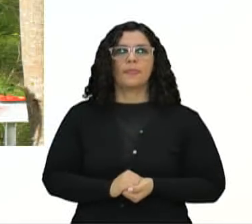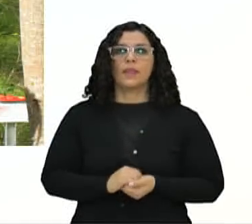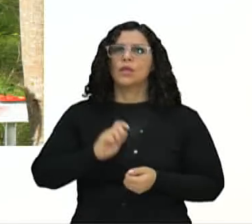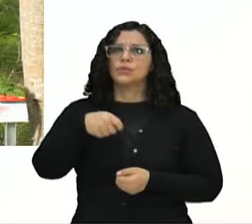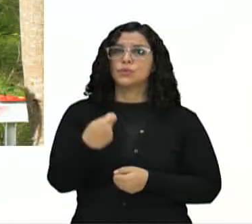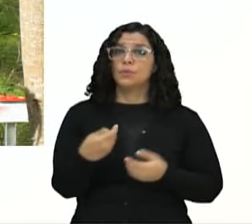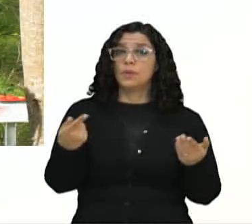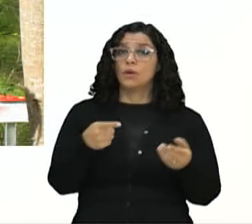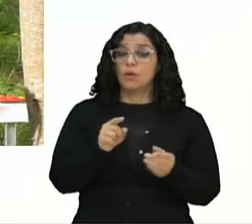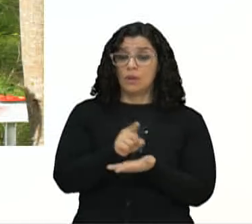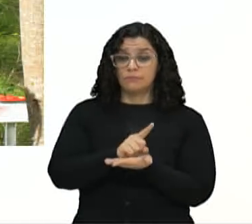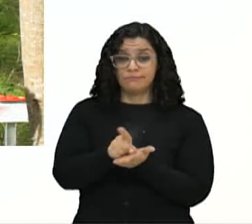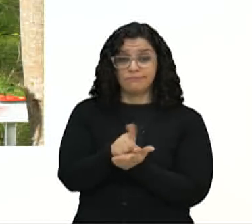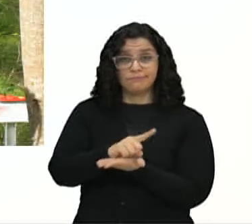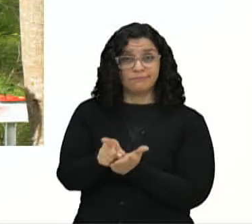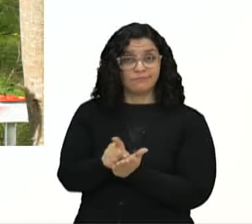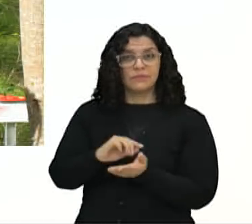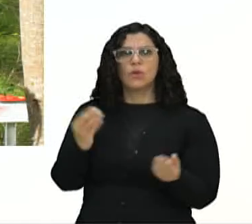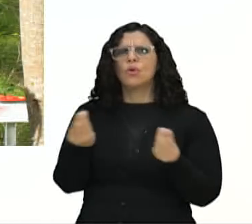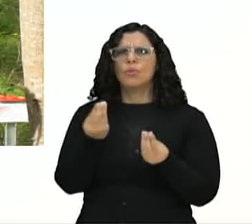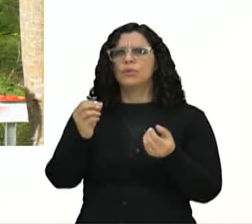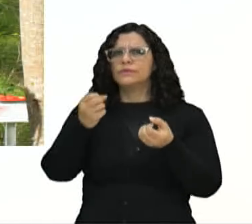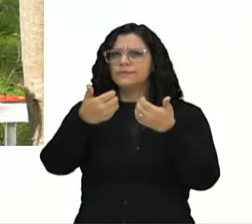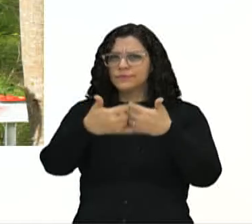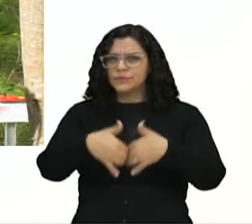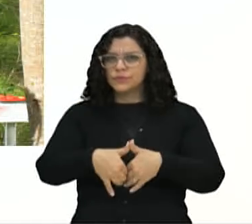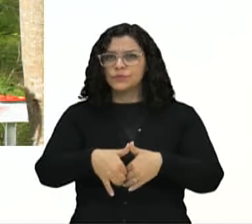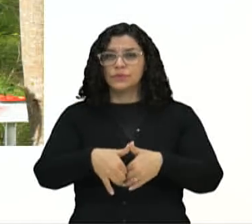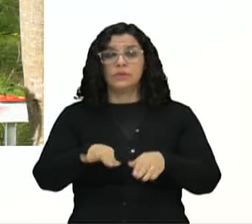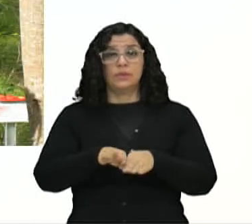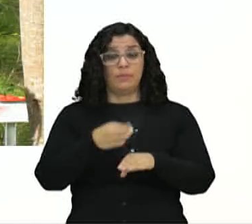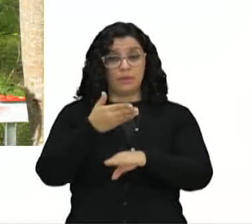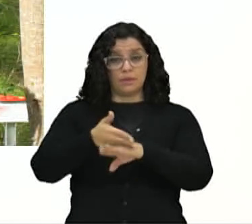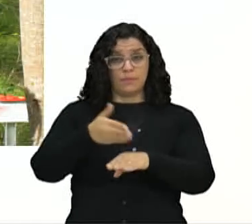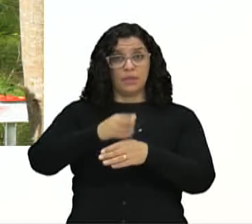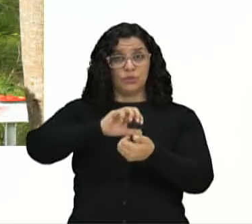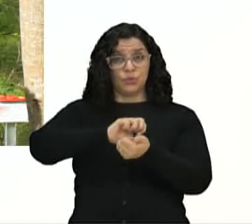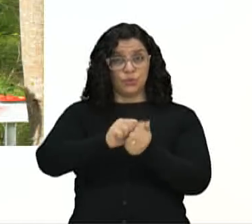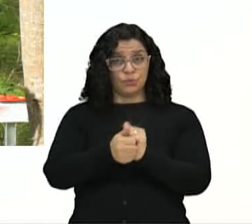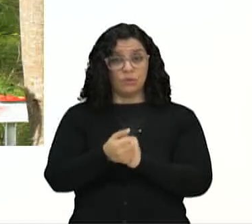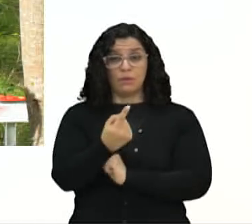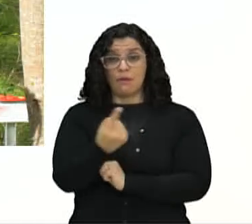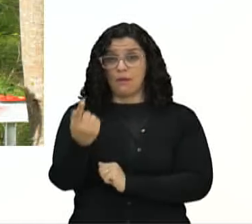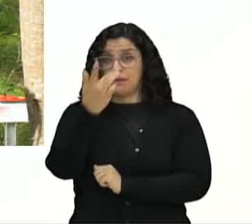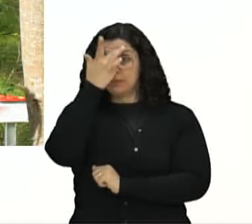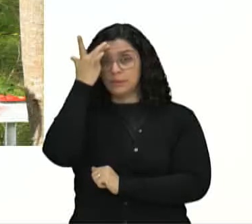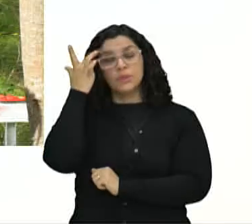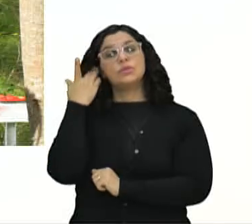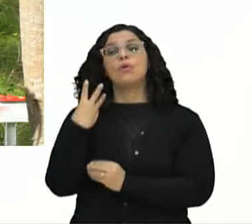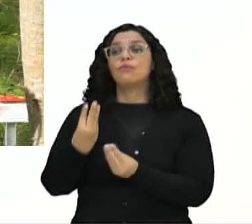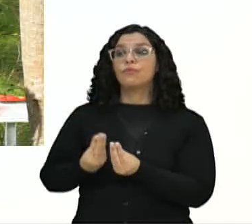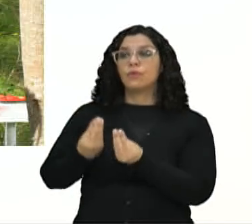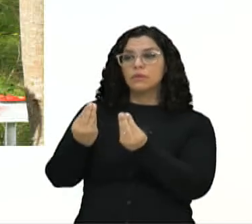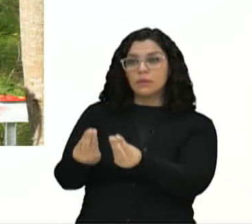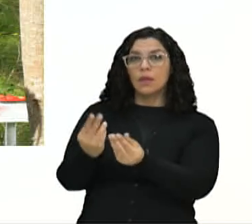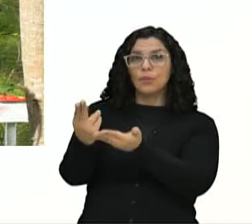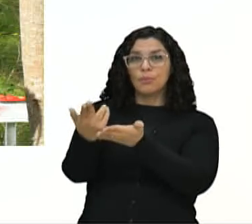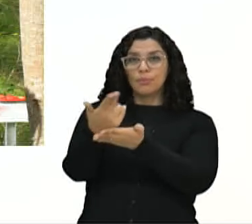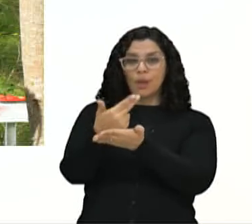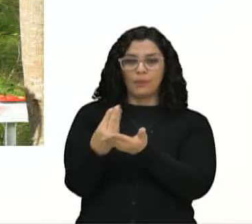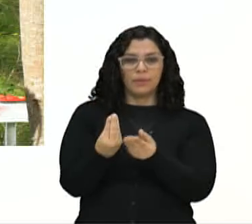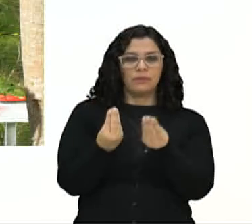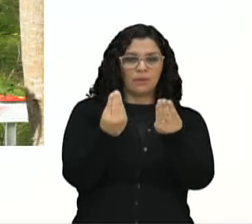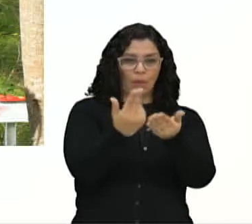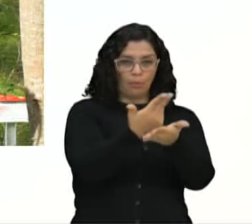respeito da orientação. Na partida, na atividade, né, cada participante recebe um mapa específico de